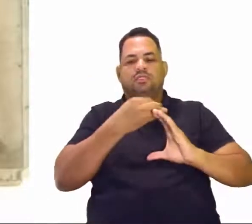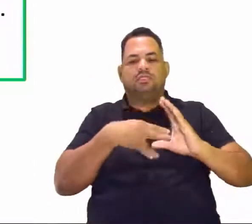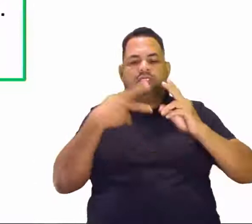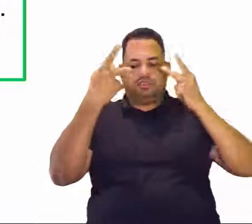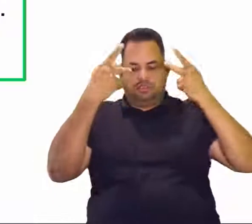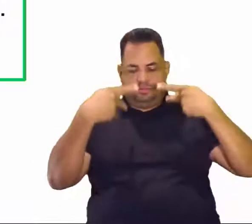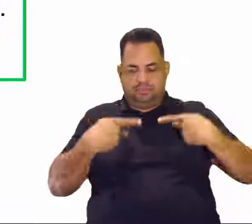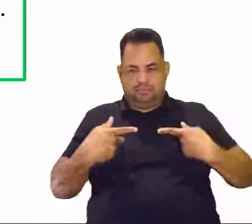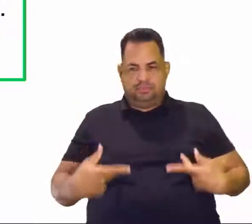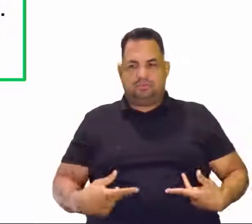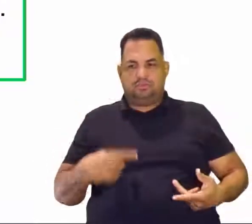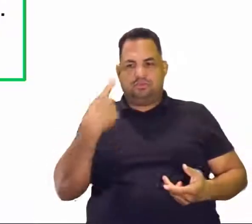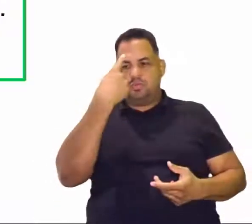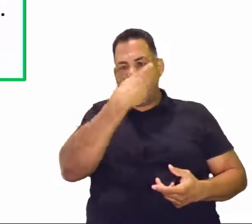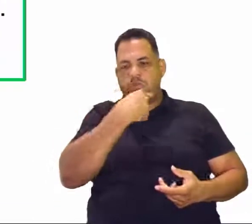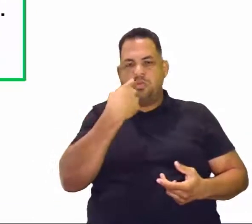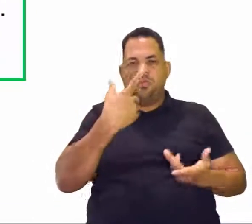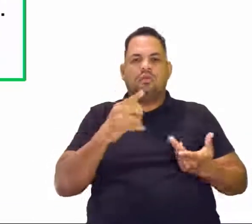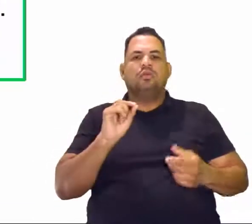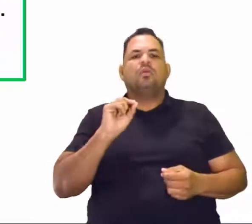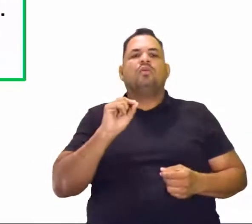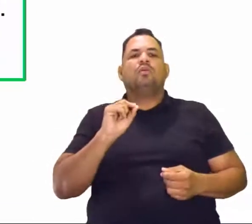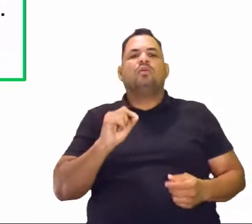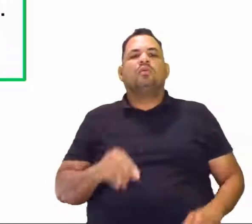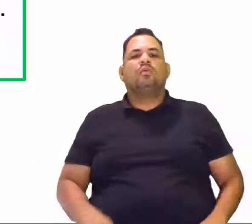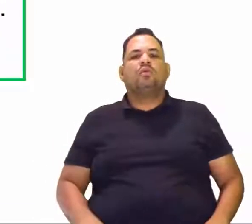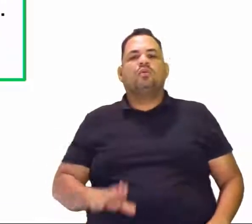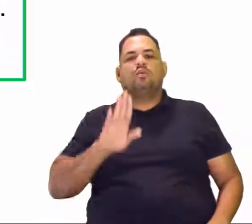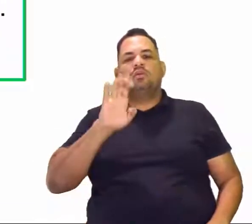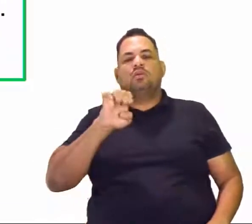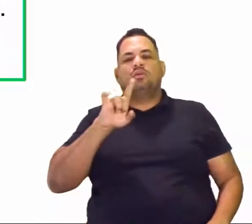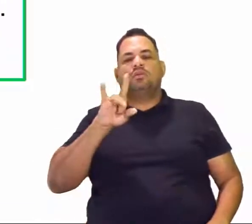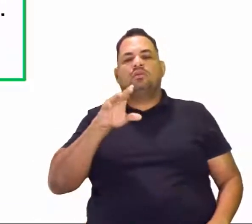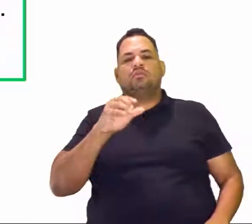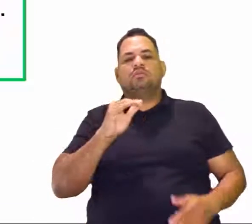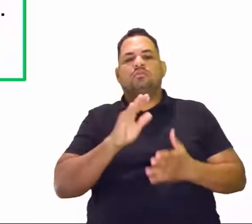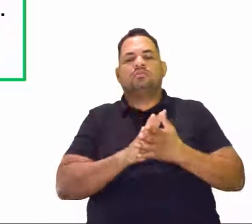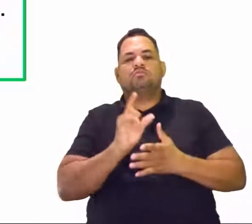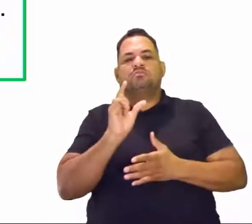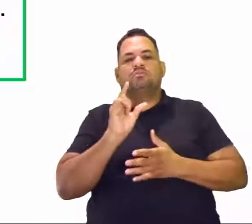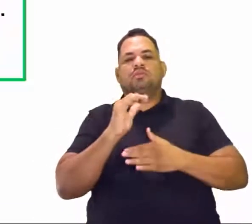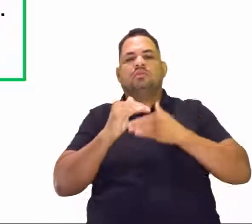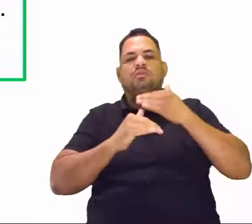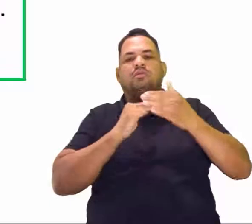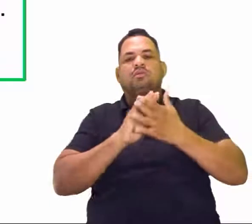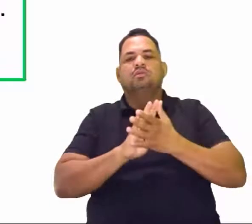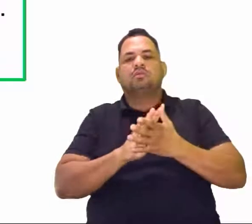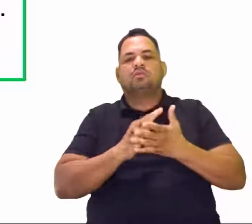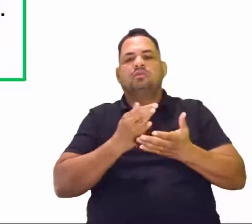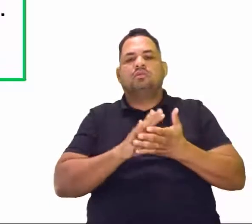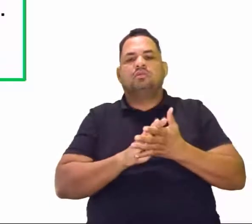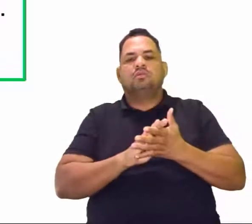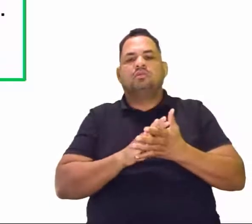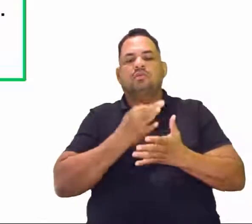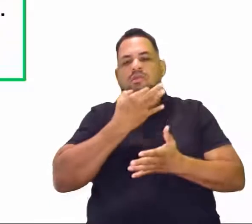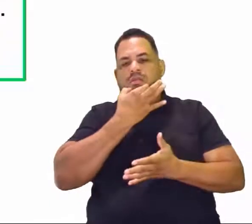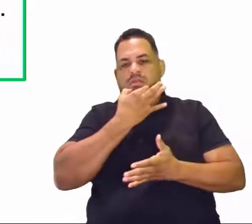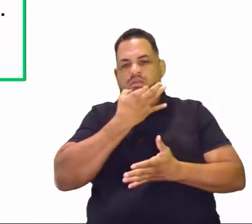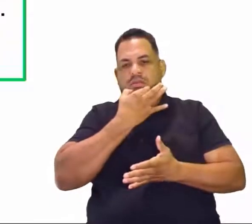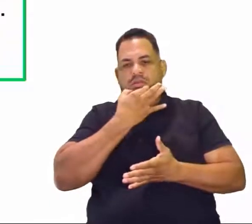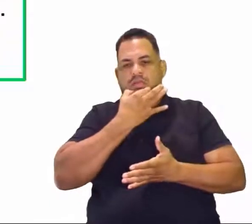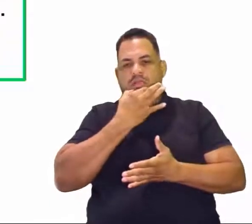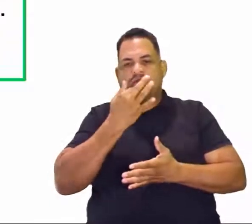físicas das pessoas né então o que que é o gene é um termo desenvolvido pela inglês Francis Galton que